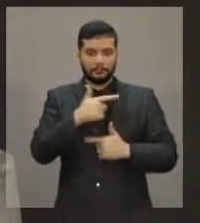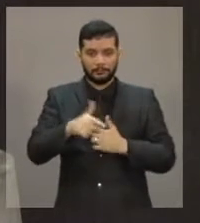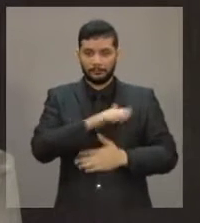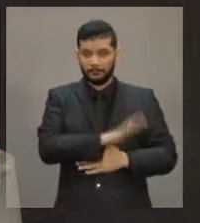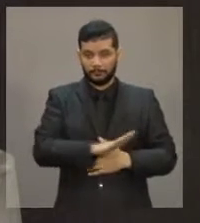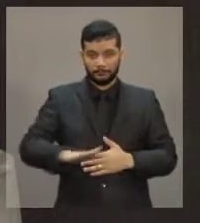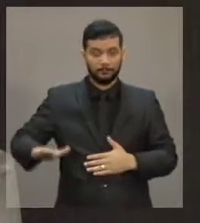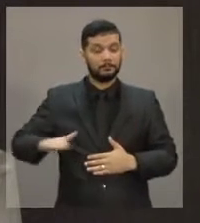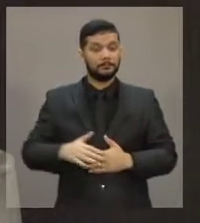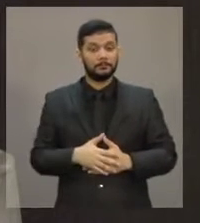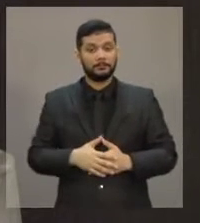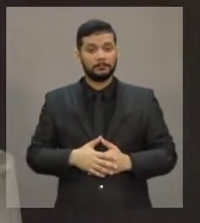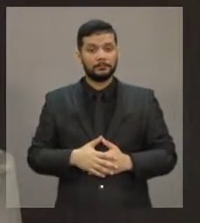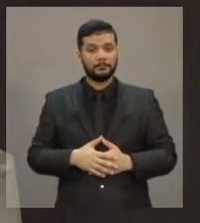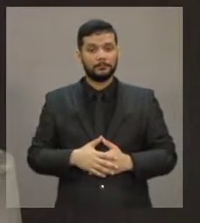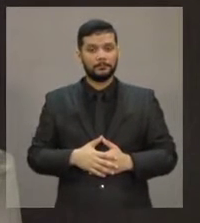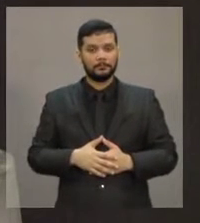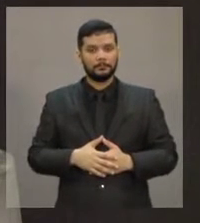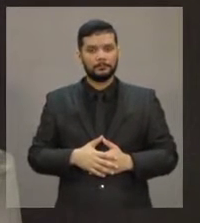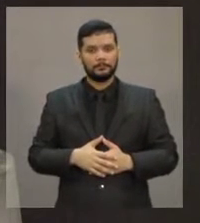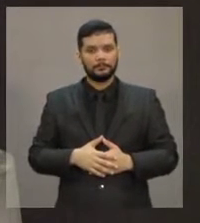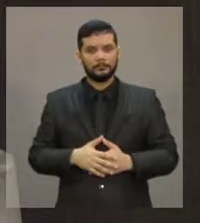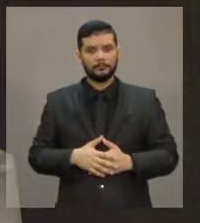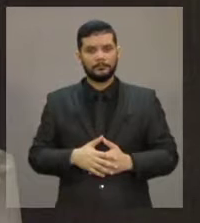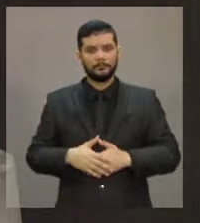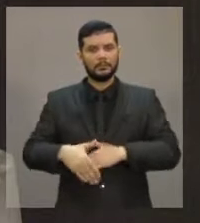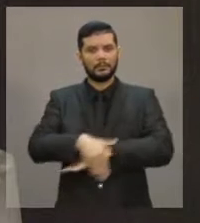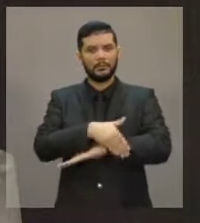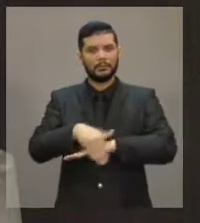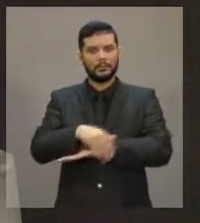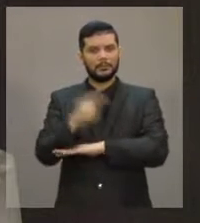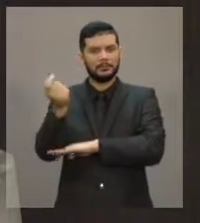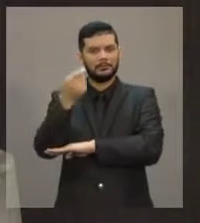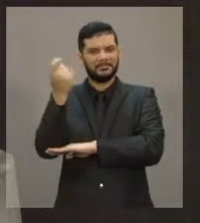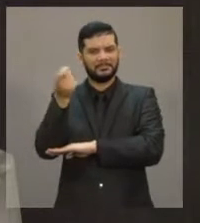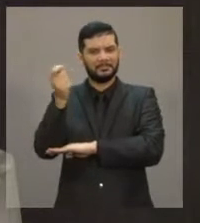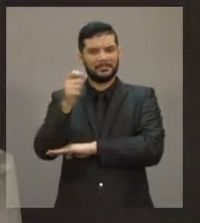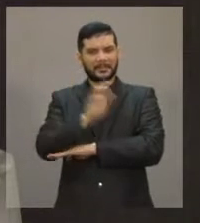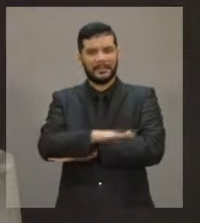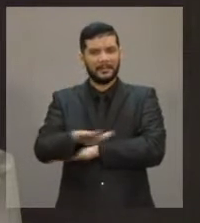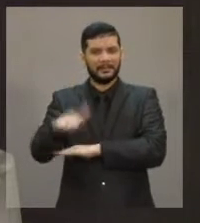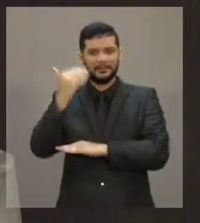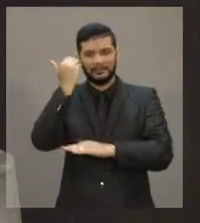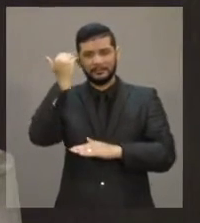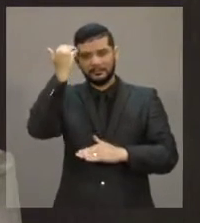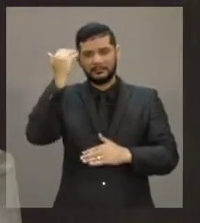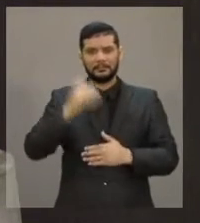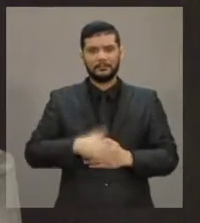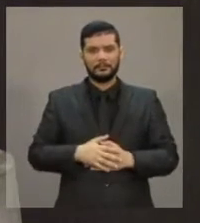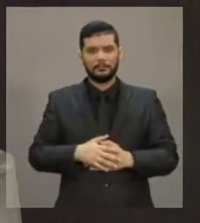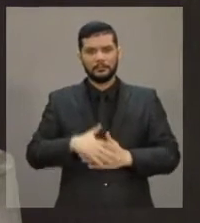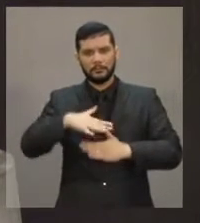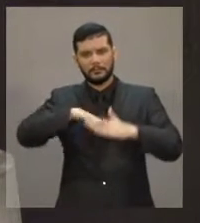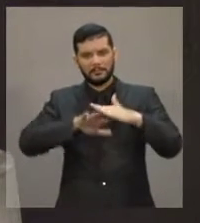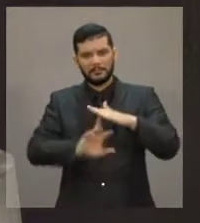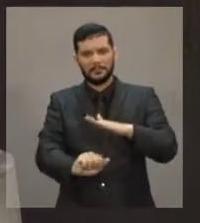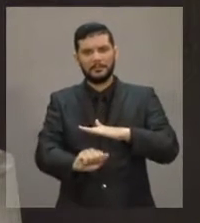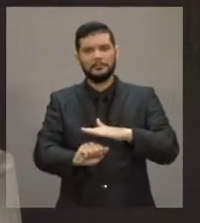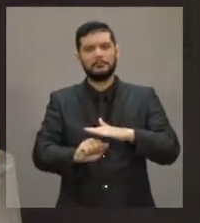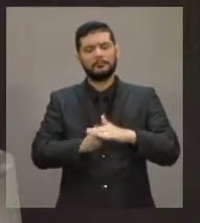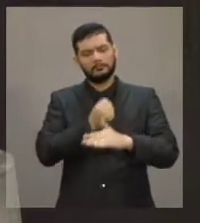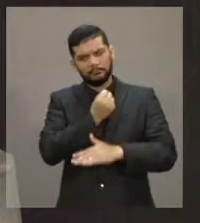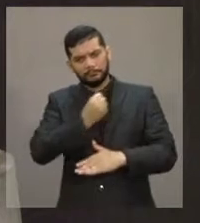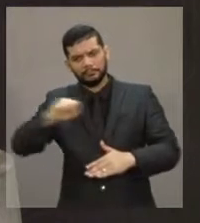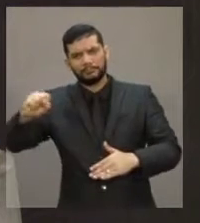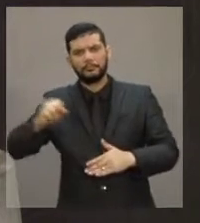Isso inclui combater a exploração sexual de crianças e adolescentes. Isso inclui combater o abuso sexual de crianças e